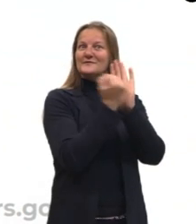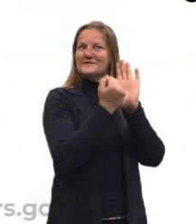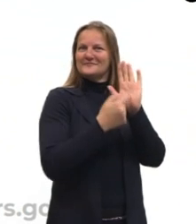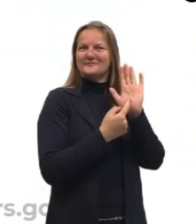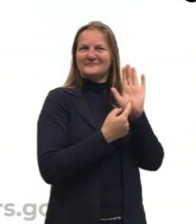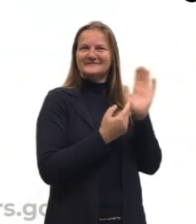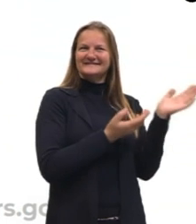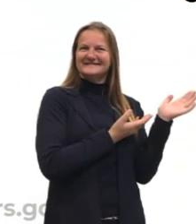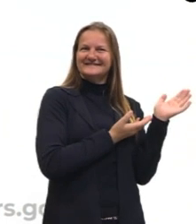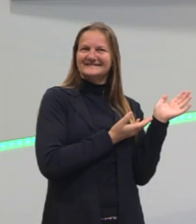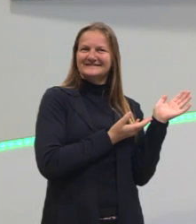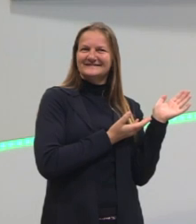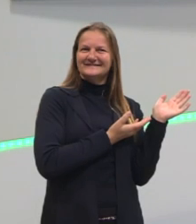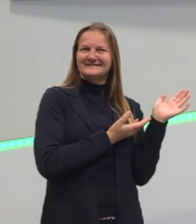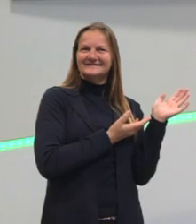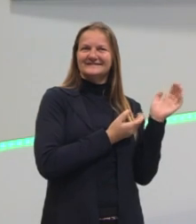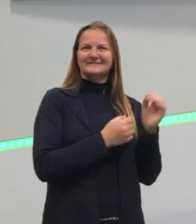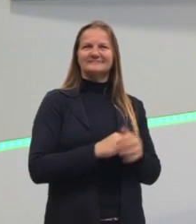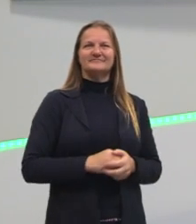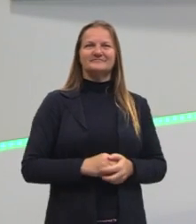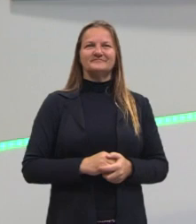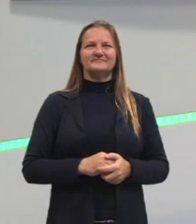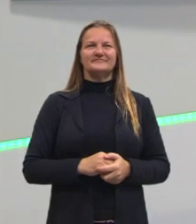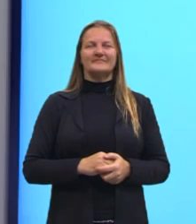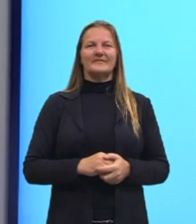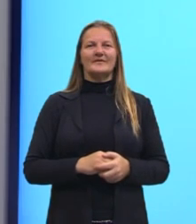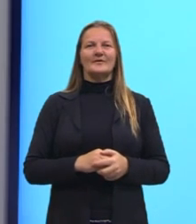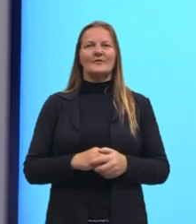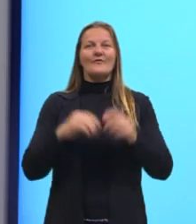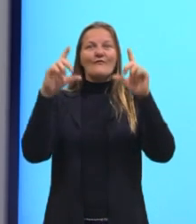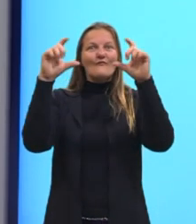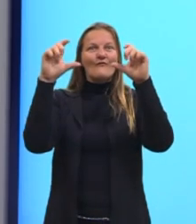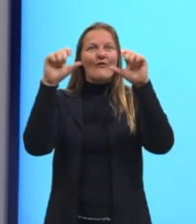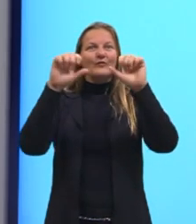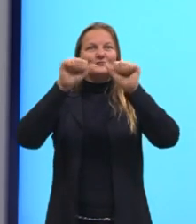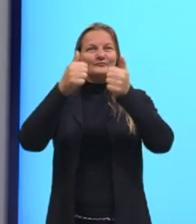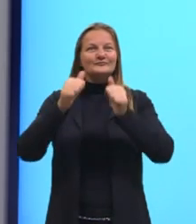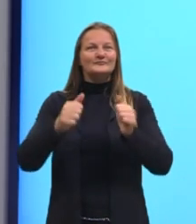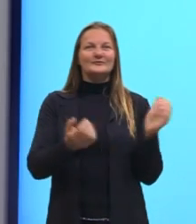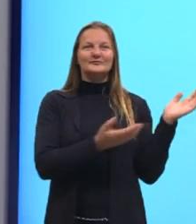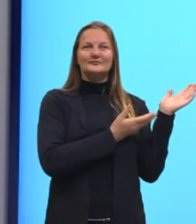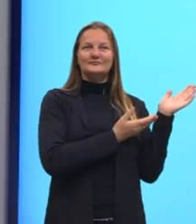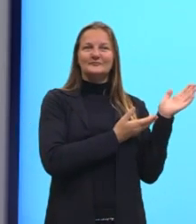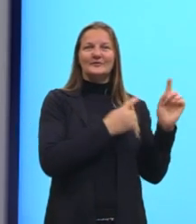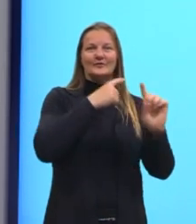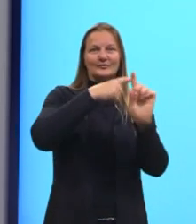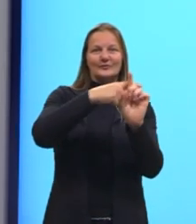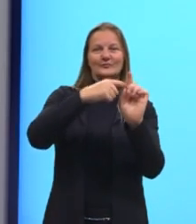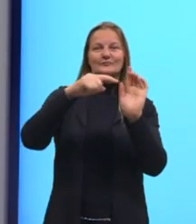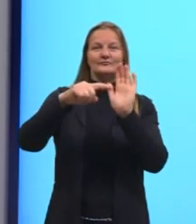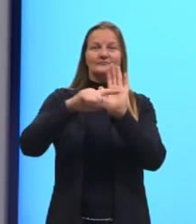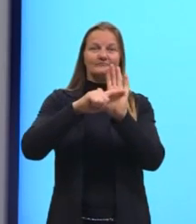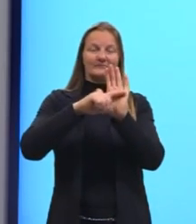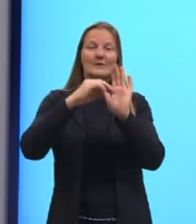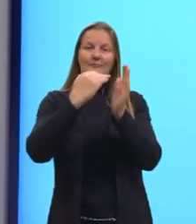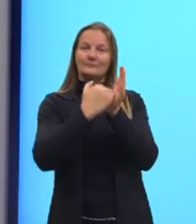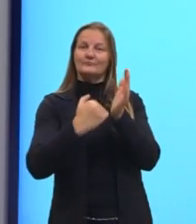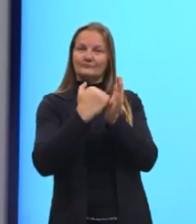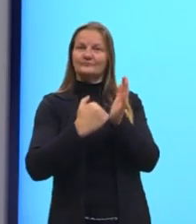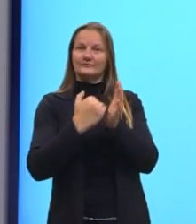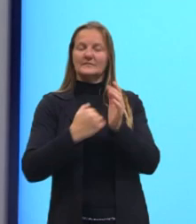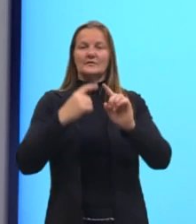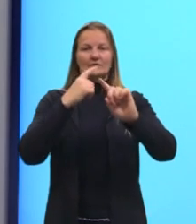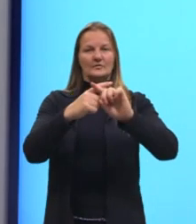símbolo né representando cada uma dessas operações então nós temos adição subtração multiplicação